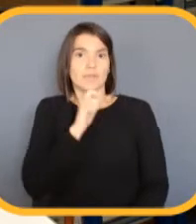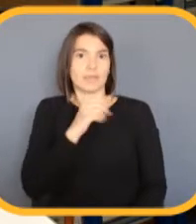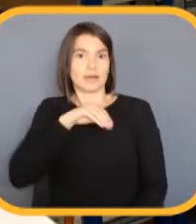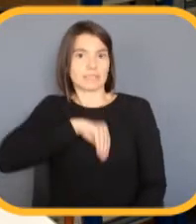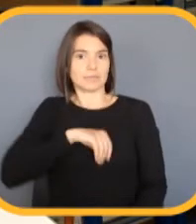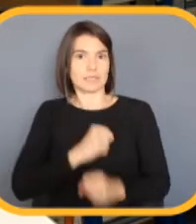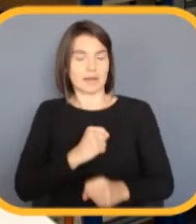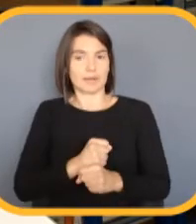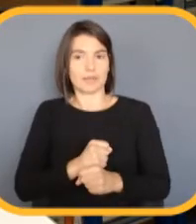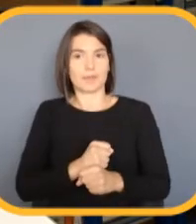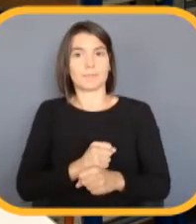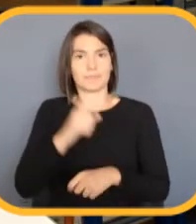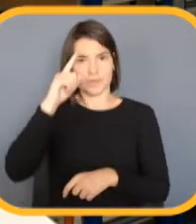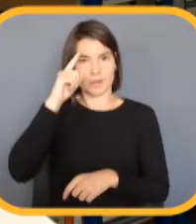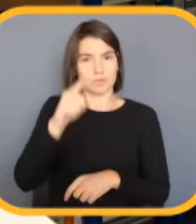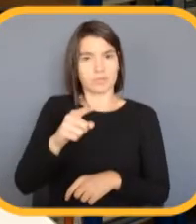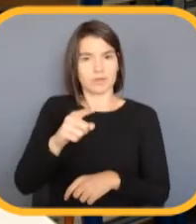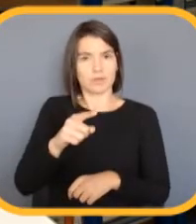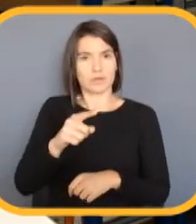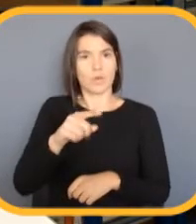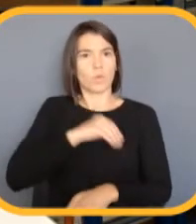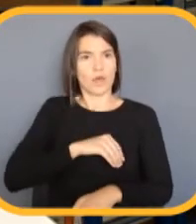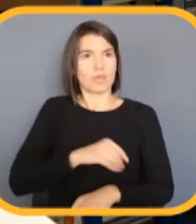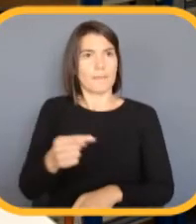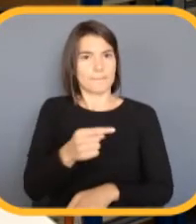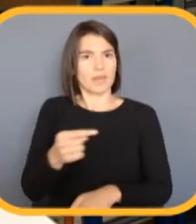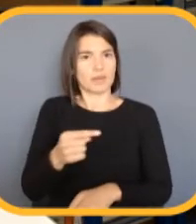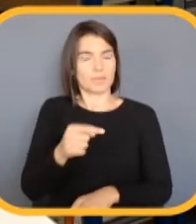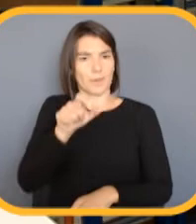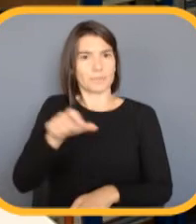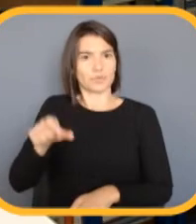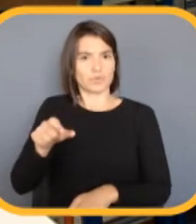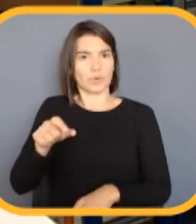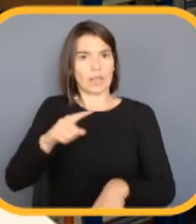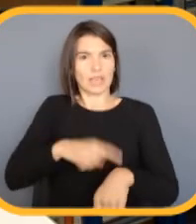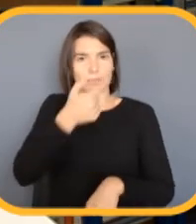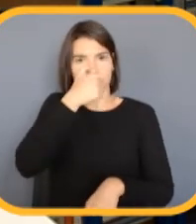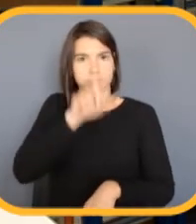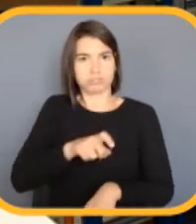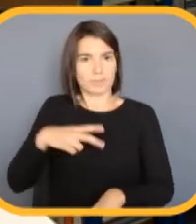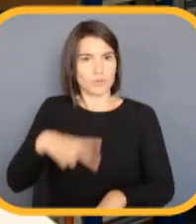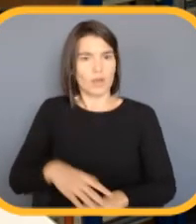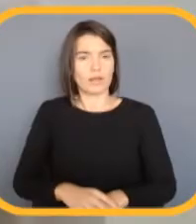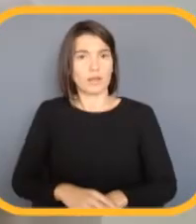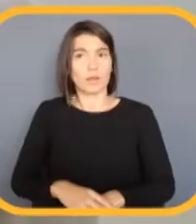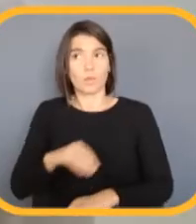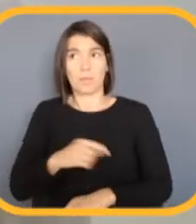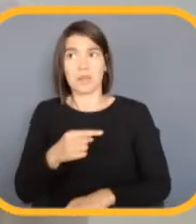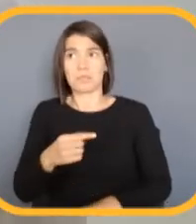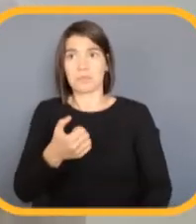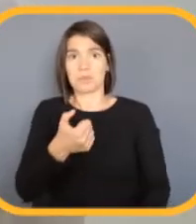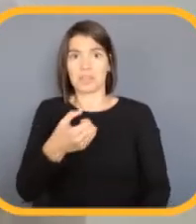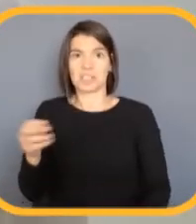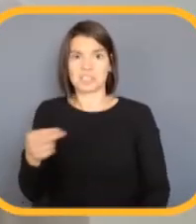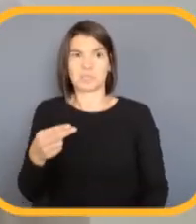podem receber pelo seu trabalho. Estás a parte de qual é o salário mínimo para um trabalhador a tempo inteiro em Portugal? Acho que é